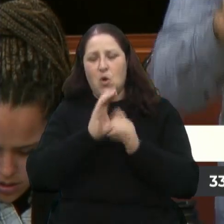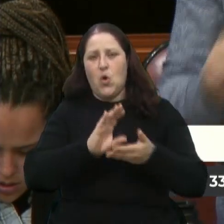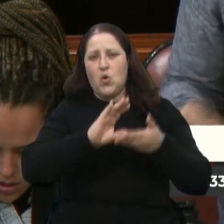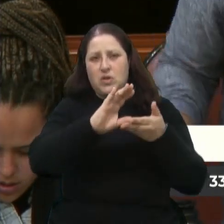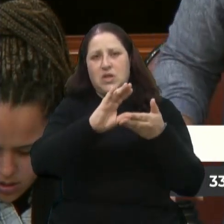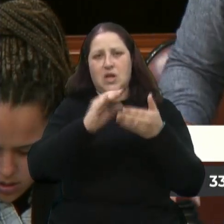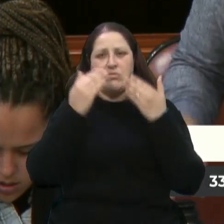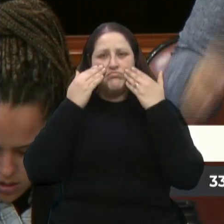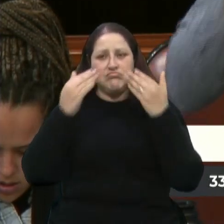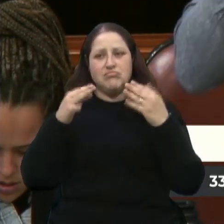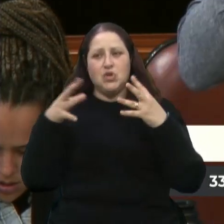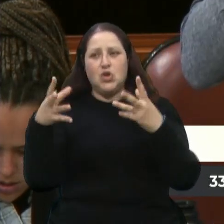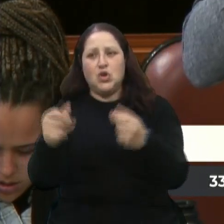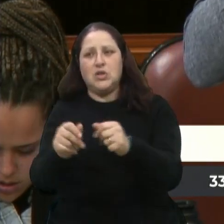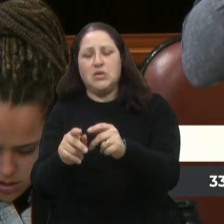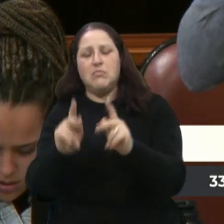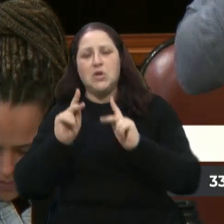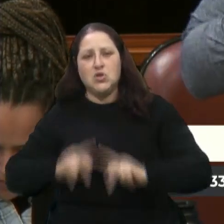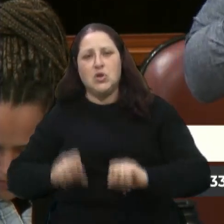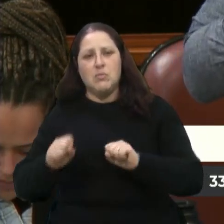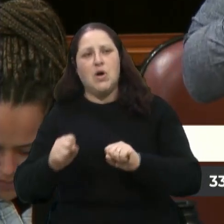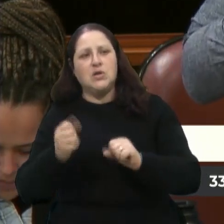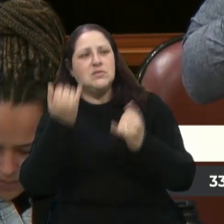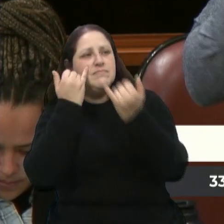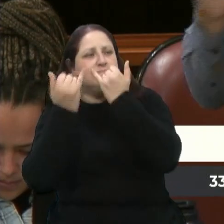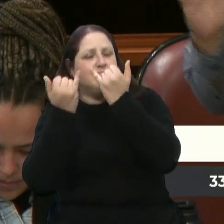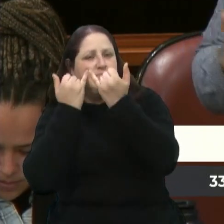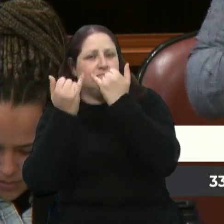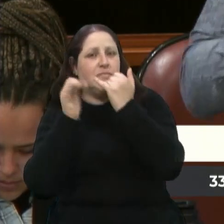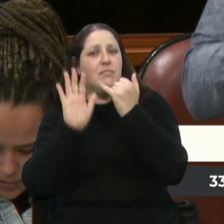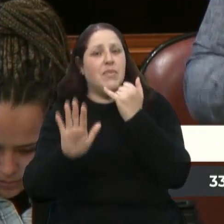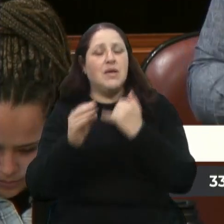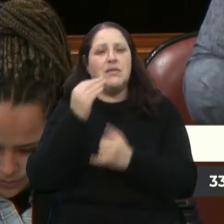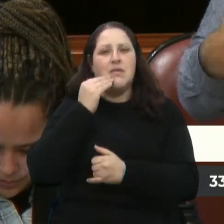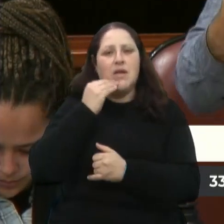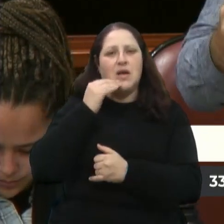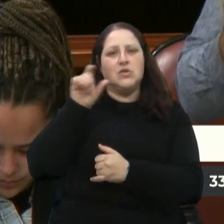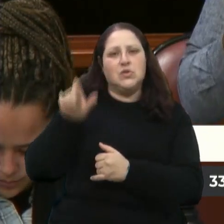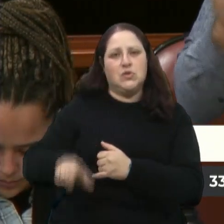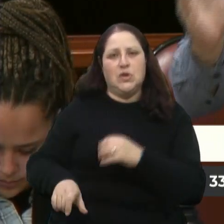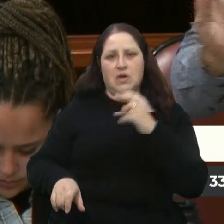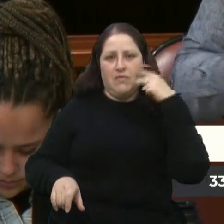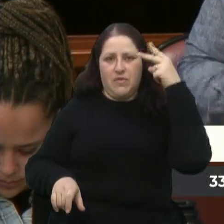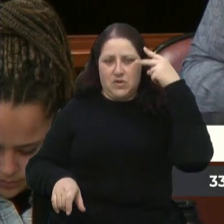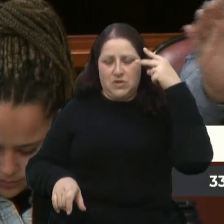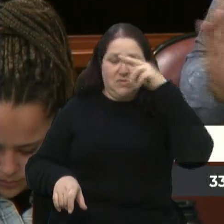públicas, acessíveis a todas as pessoas. Agora, lógico, aí, como o senhor bem disse, né,